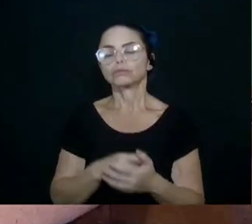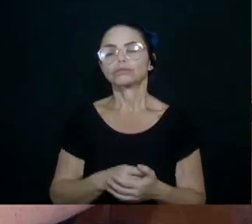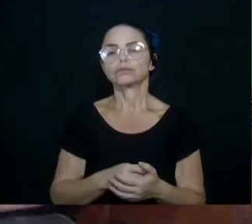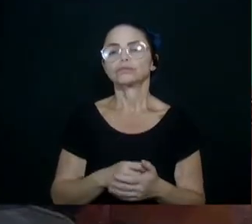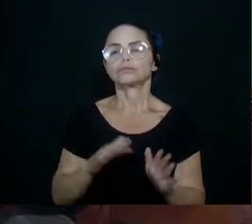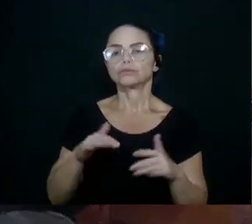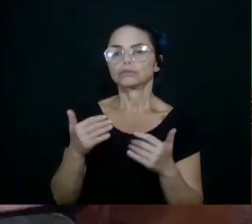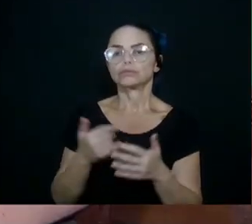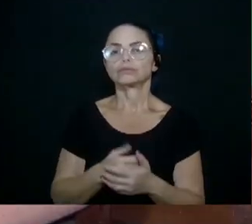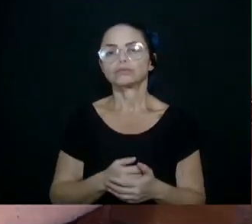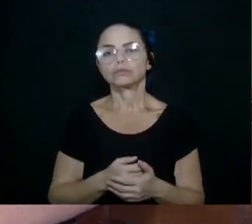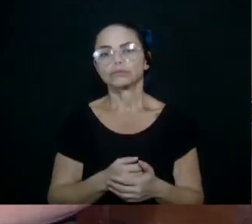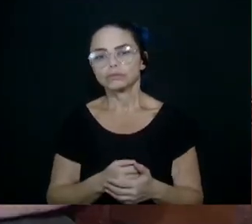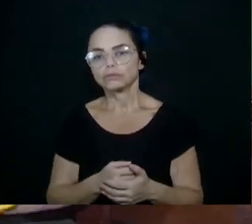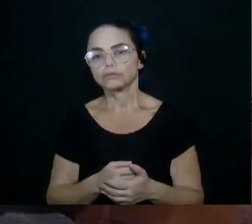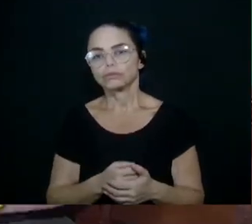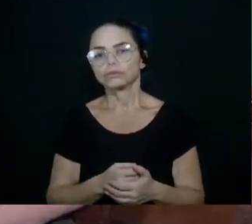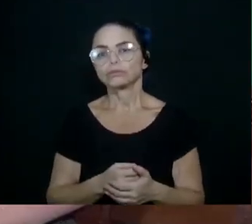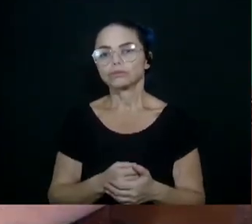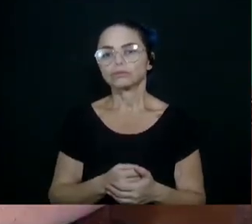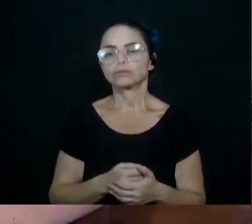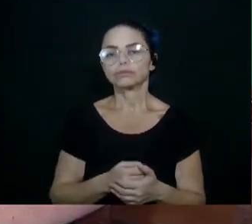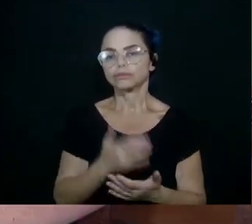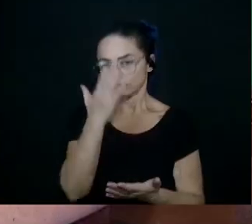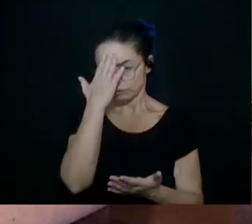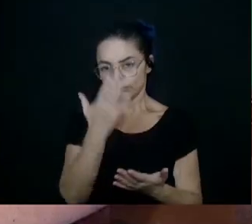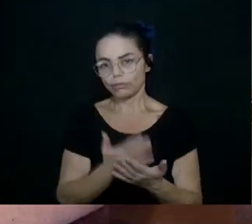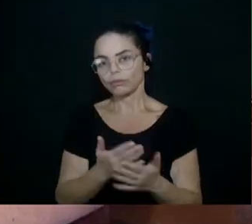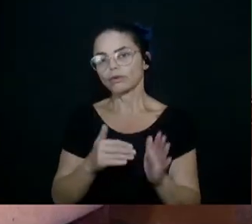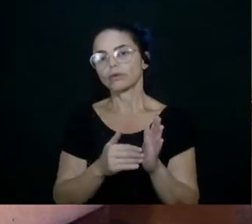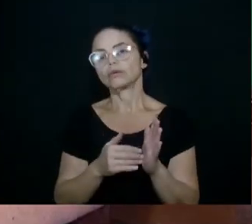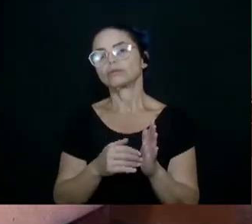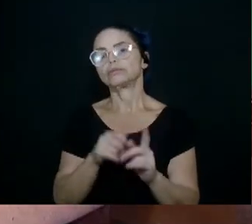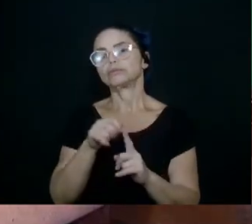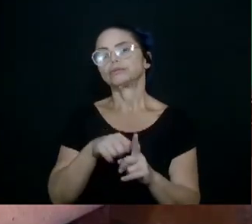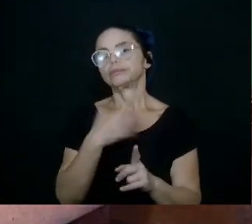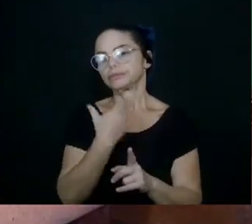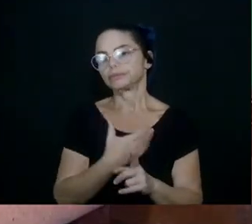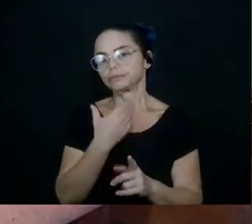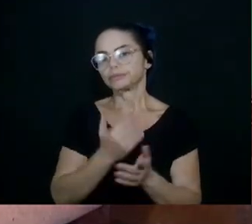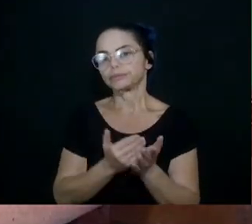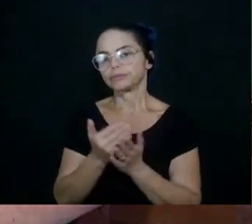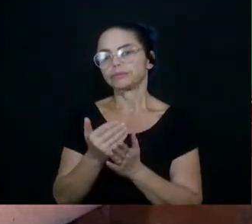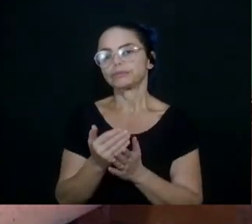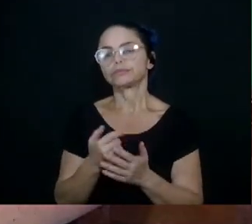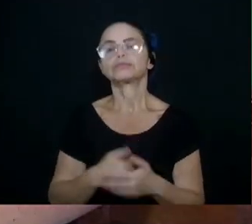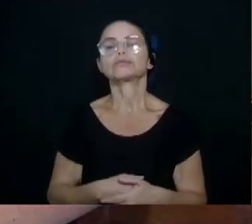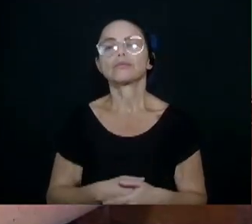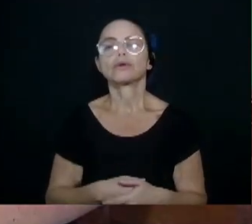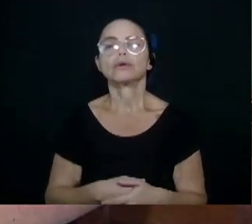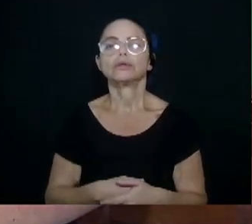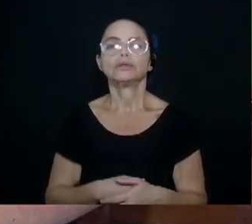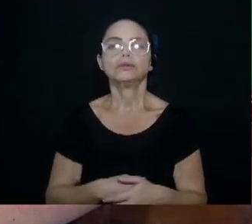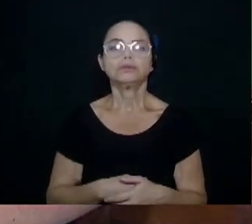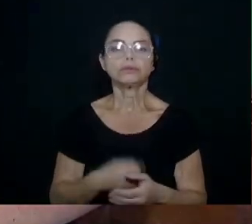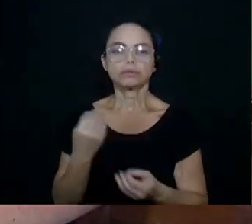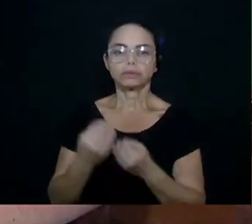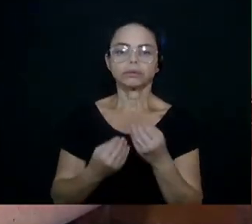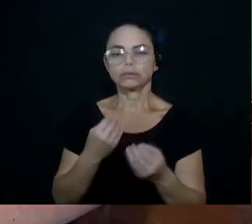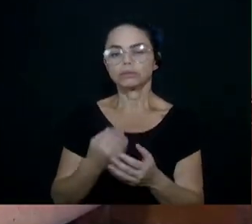Olha, acredito eu que até o final do ano a gente já comece a abrir a segunda unidade. Sim. E como é para